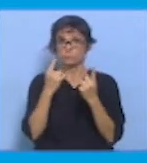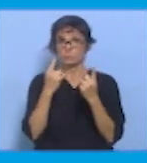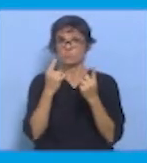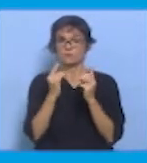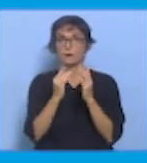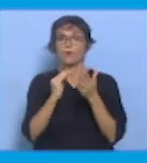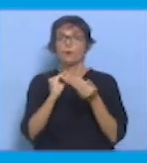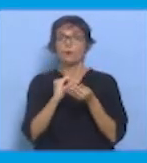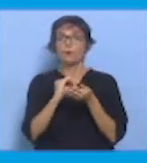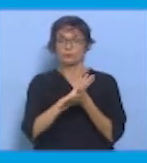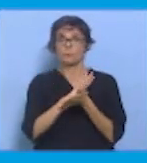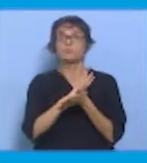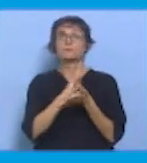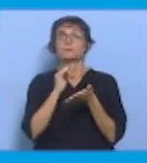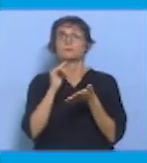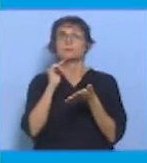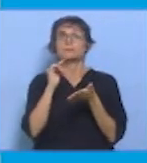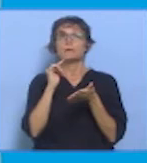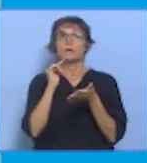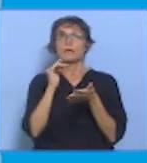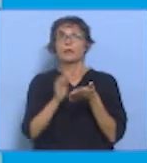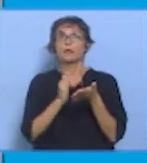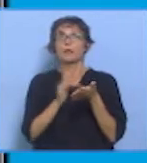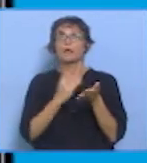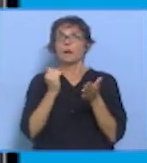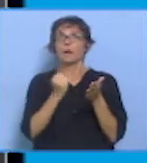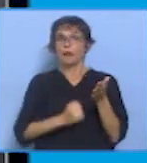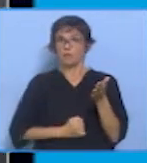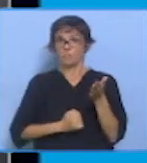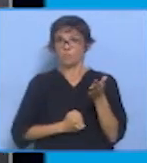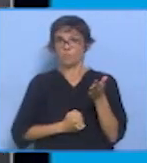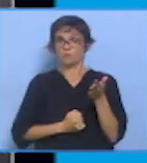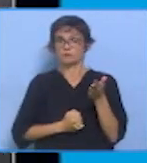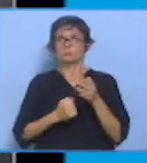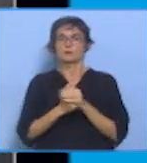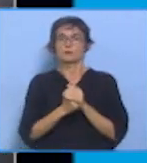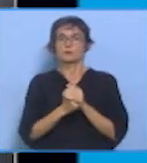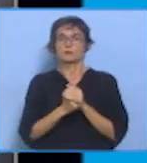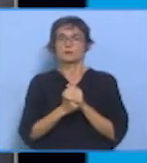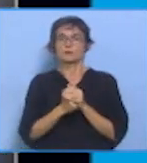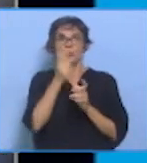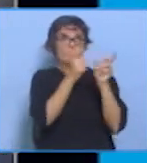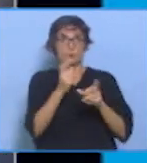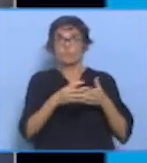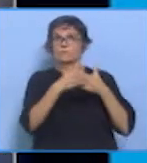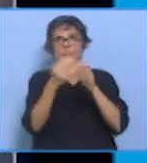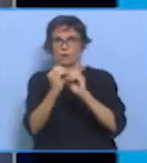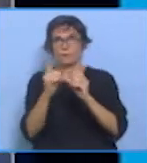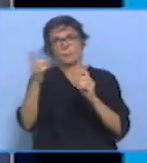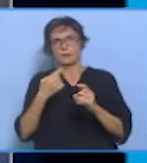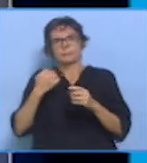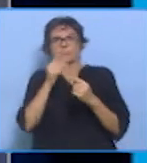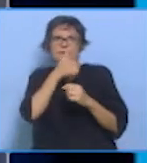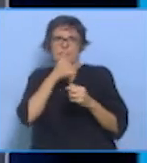católica, e que ele se vê na necessidade de se colocar à frente da revista porque não havia mais ninguém. E há uma parte que tem a